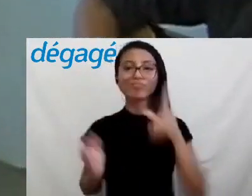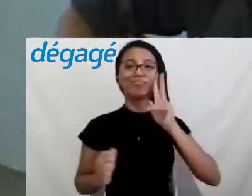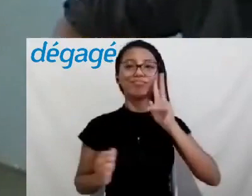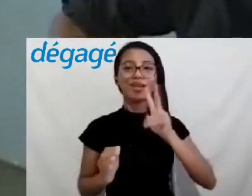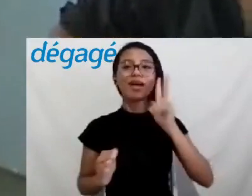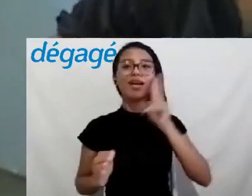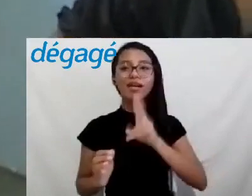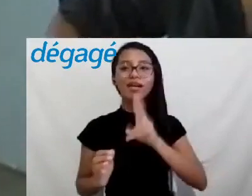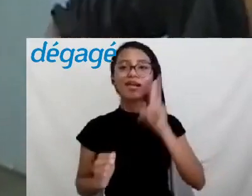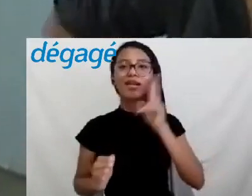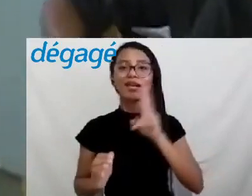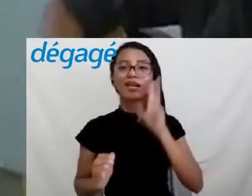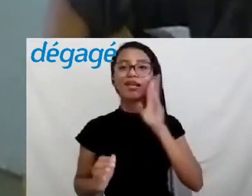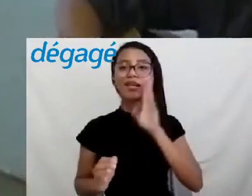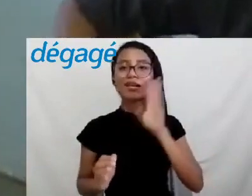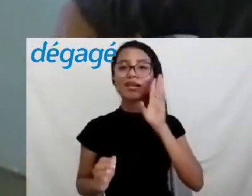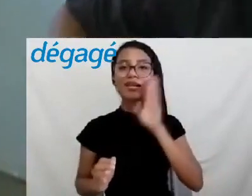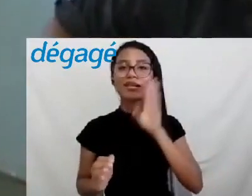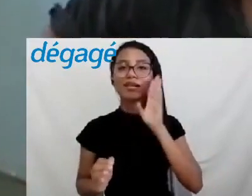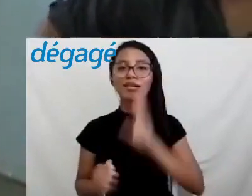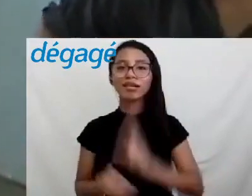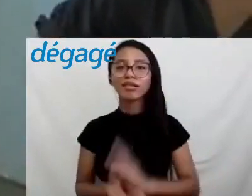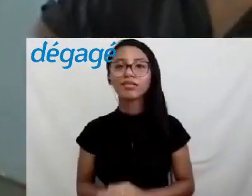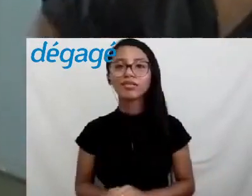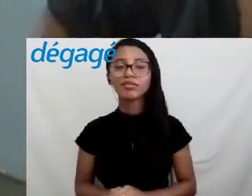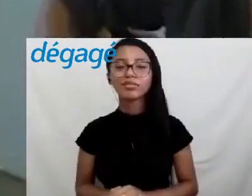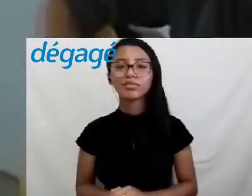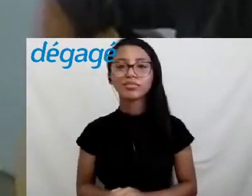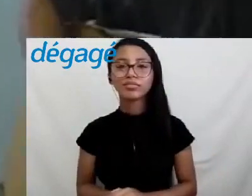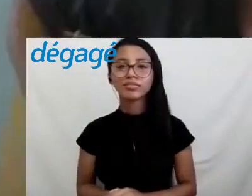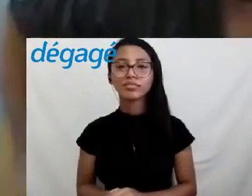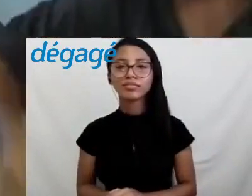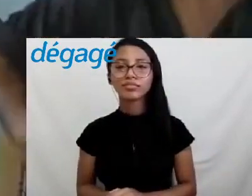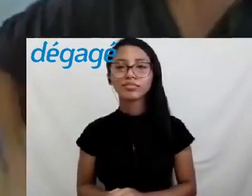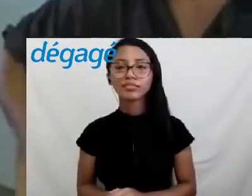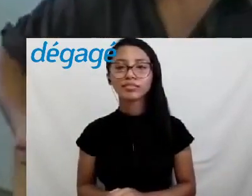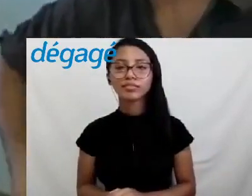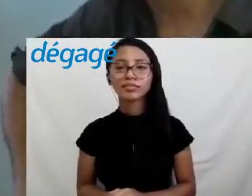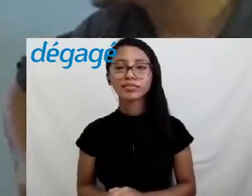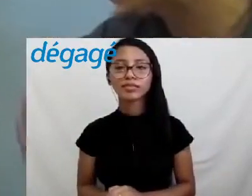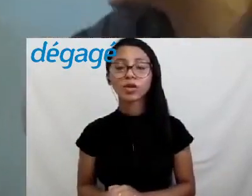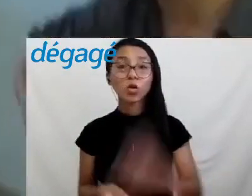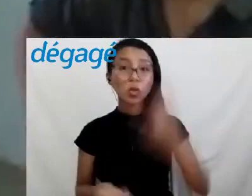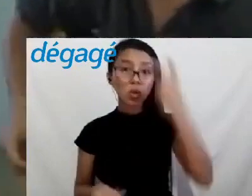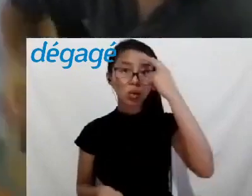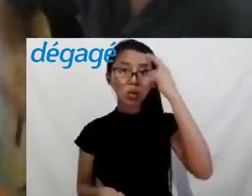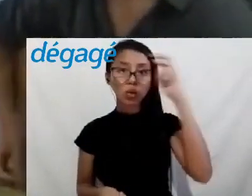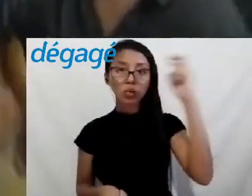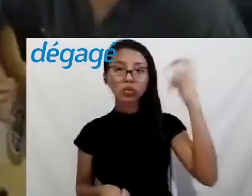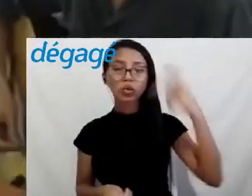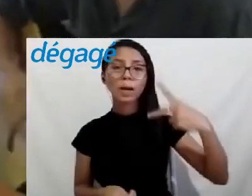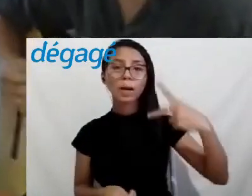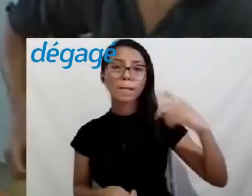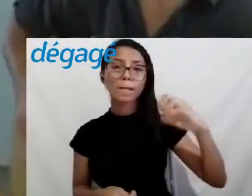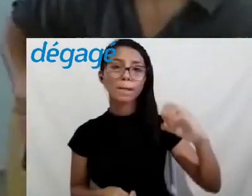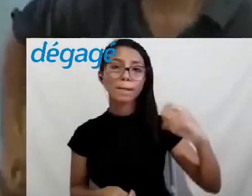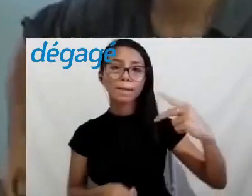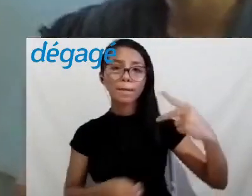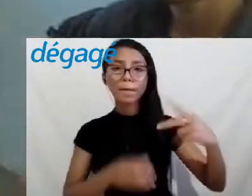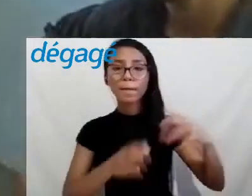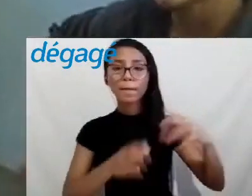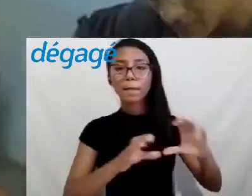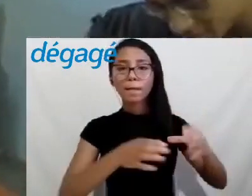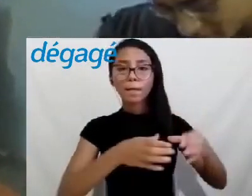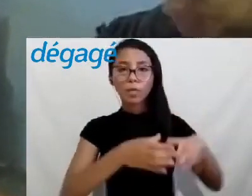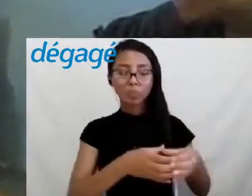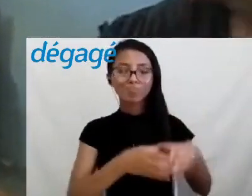músicas pop, né? Como a gente sabe. Essa cultura pop é muito engraçado, que tem um outro conceito do Rolando Benas, que é assim,